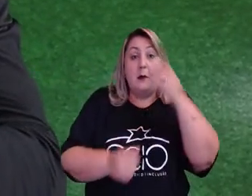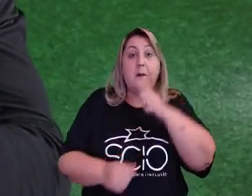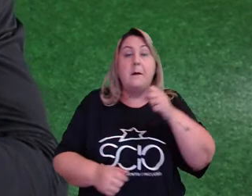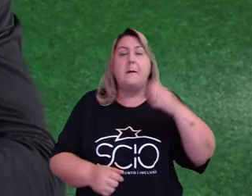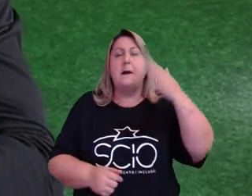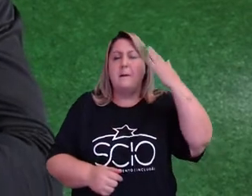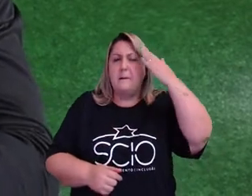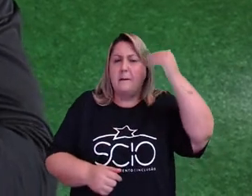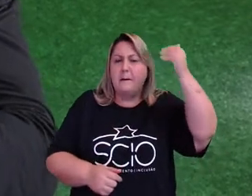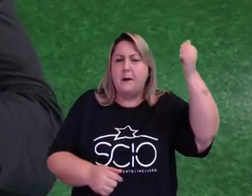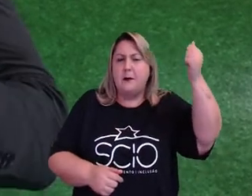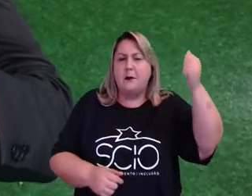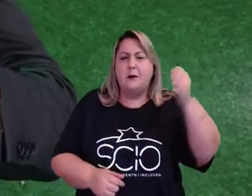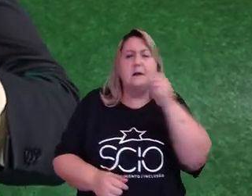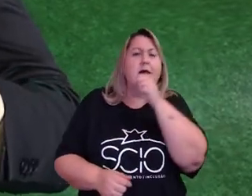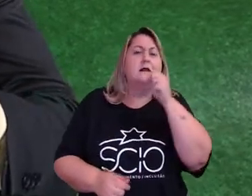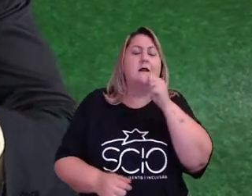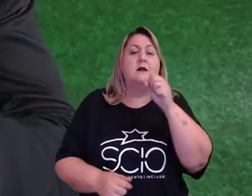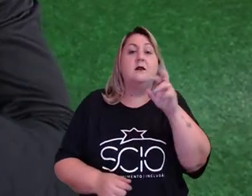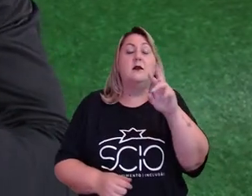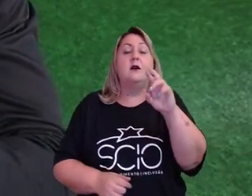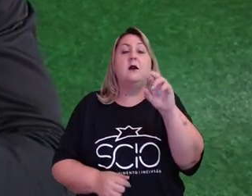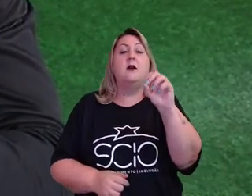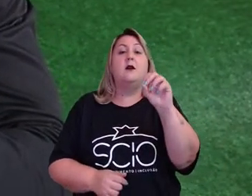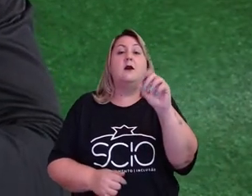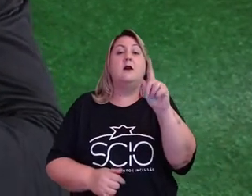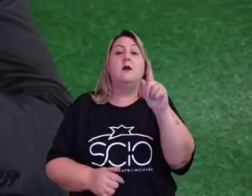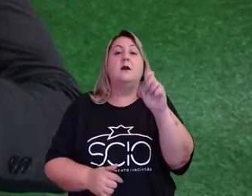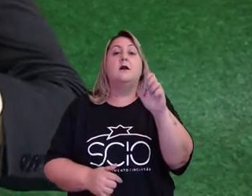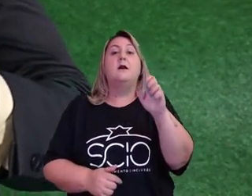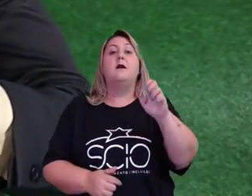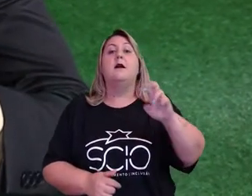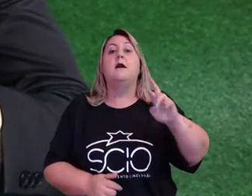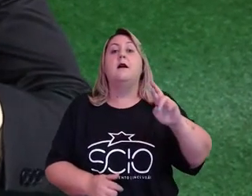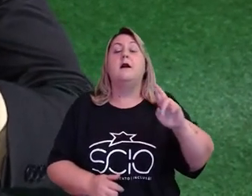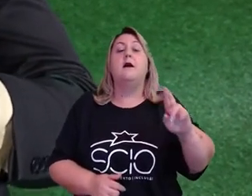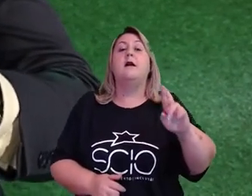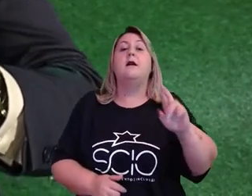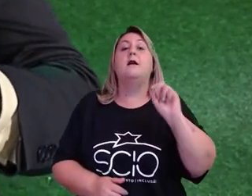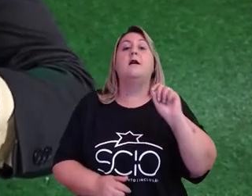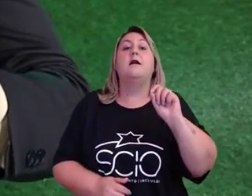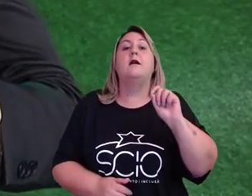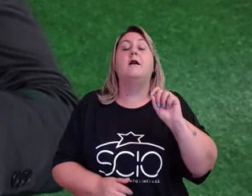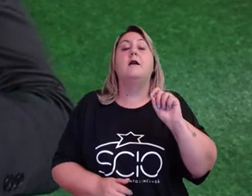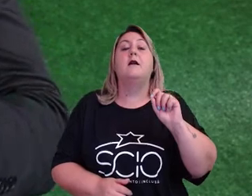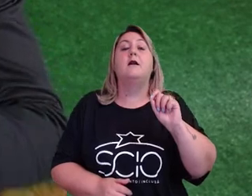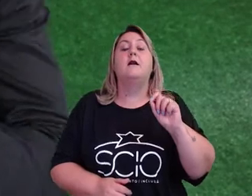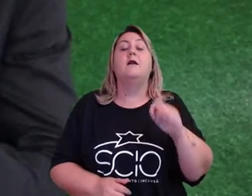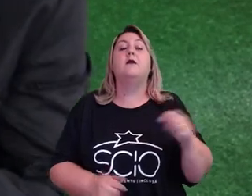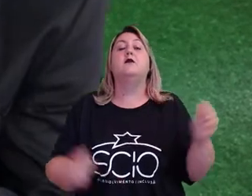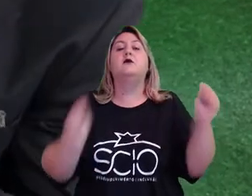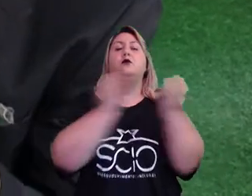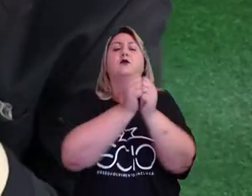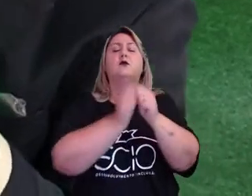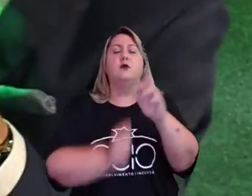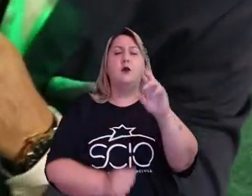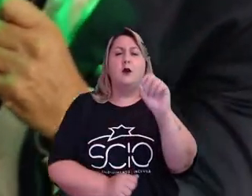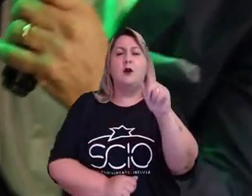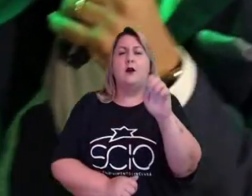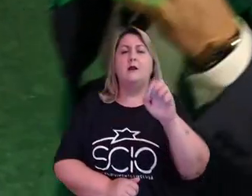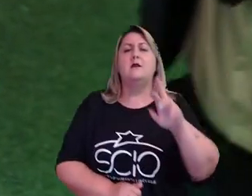maiores cantores do Brasil. É mais ou menos nesse ritmo, Ângelo Otávio e o meu parceiro